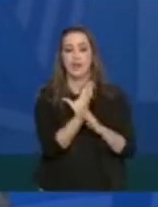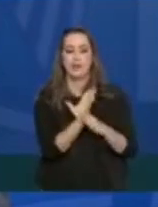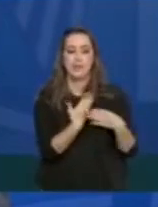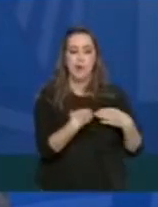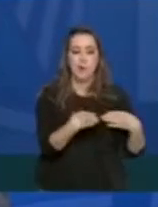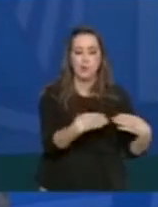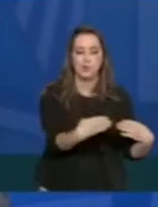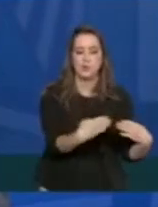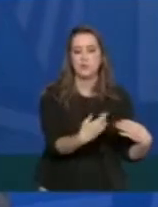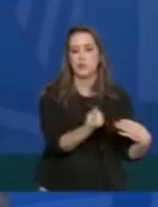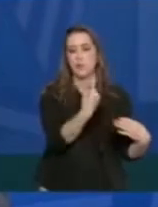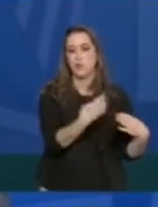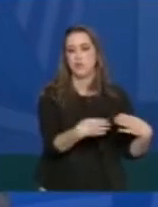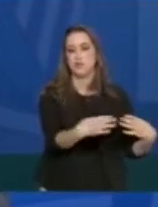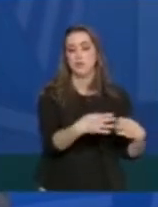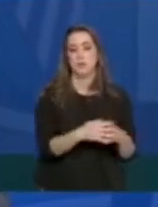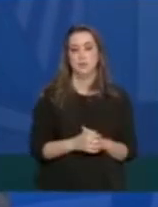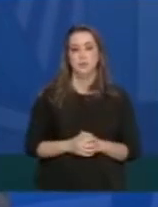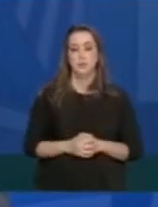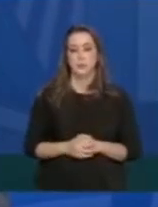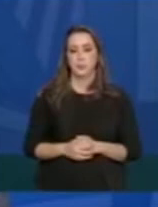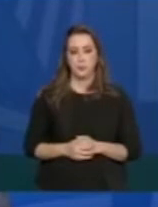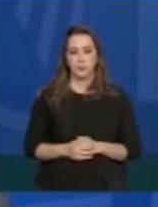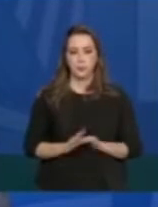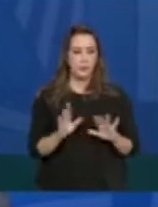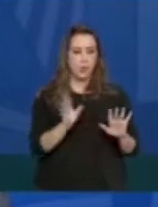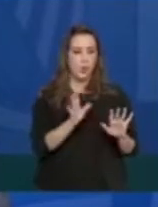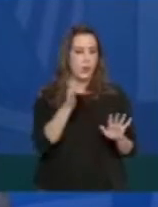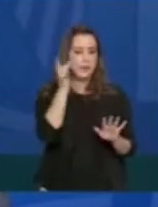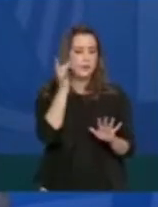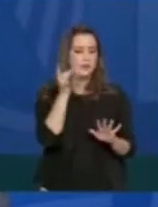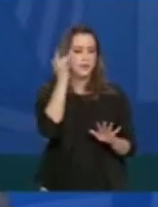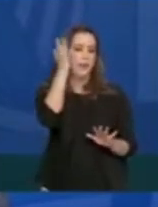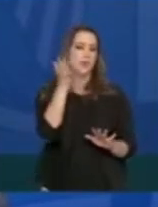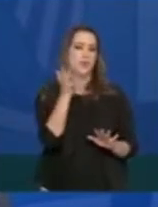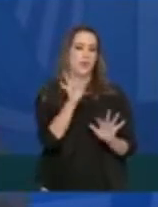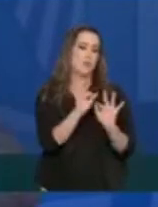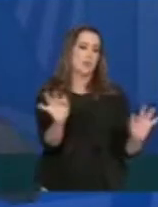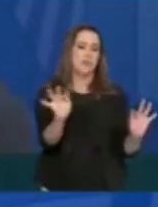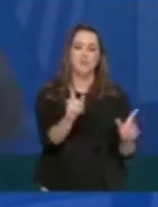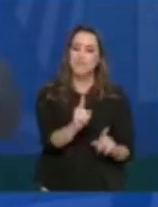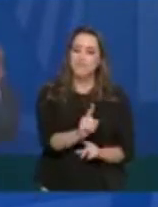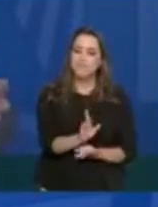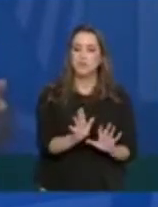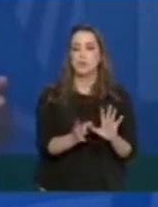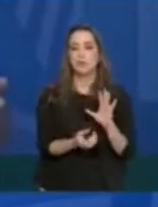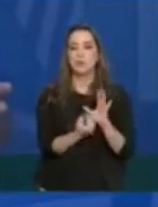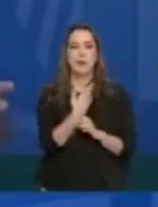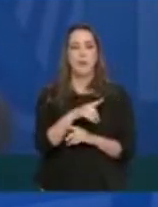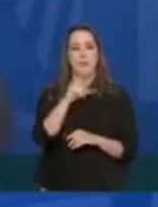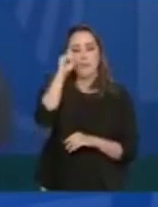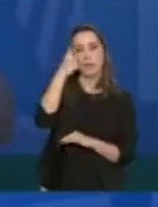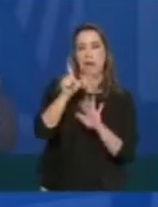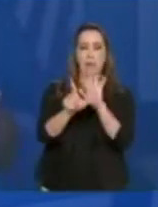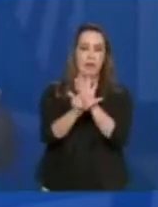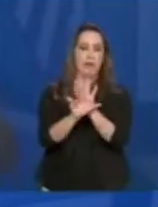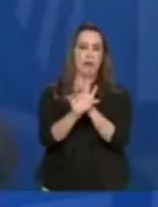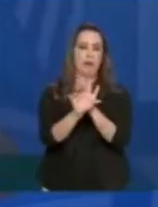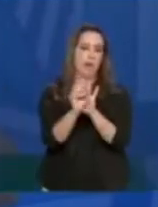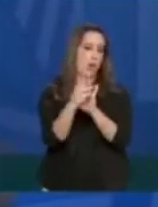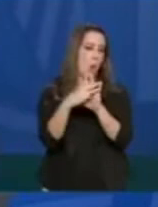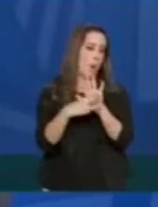criação de um ministério. Não é tão simples como se simplesmente mandar uma lei ou uma